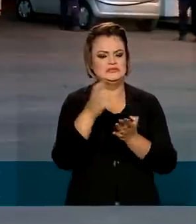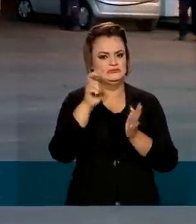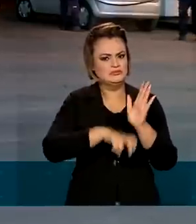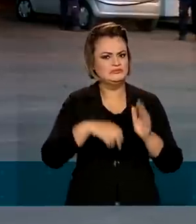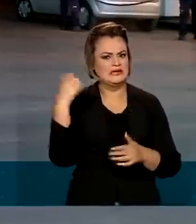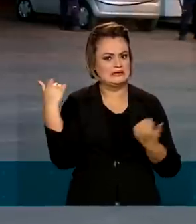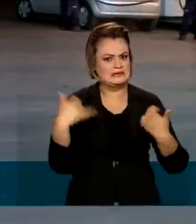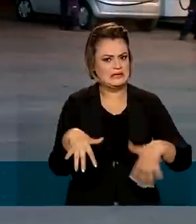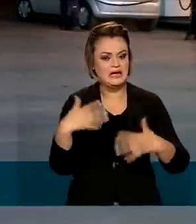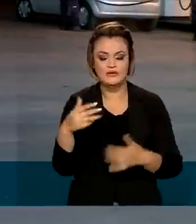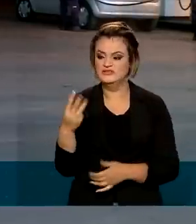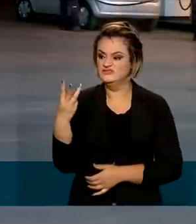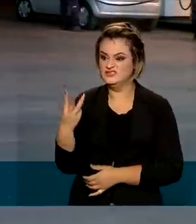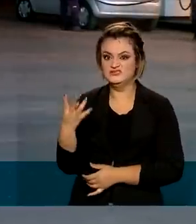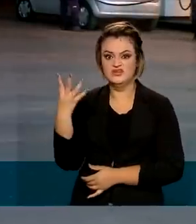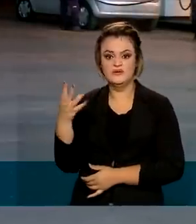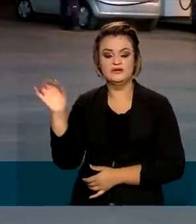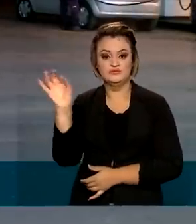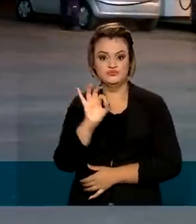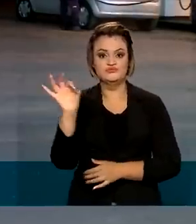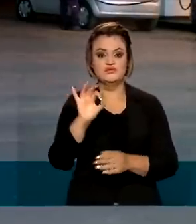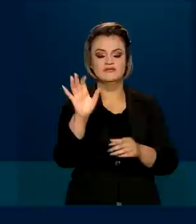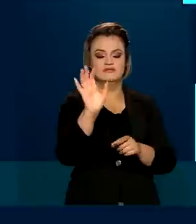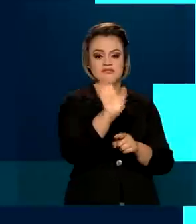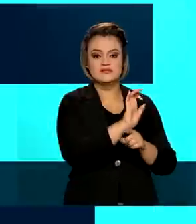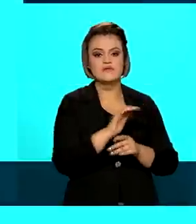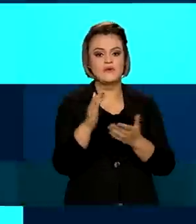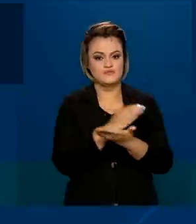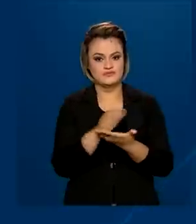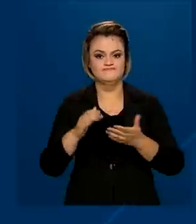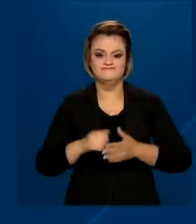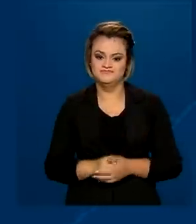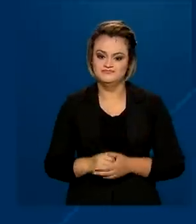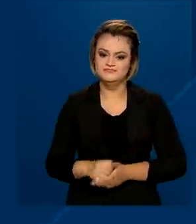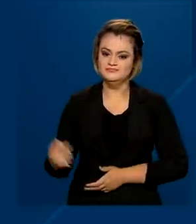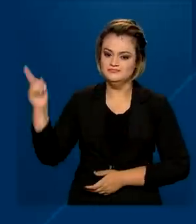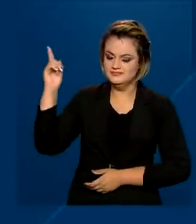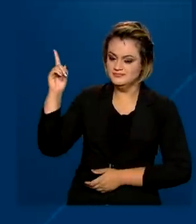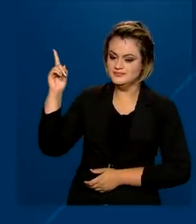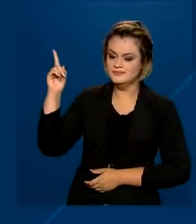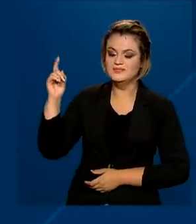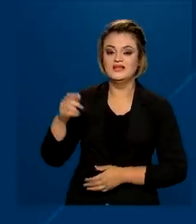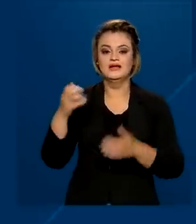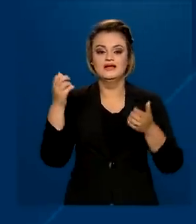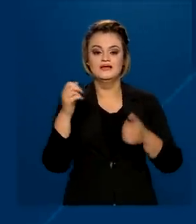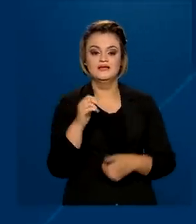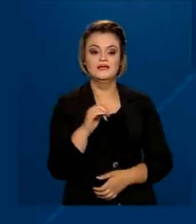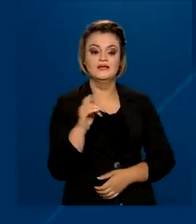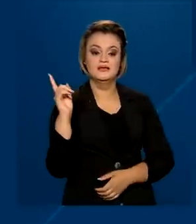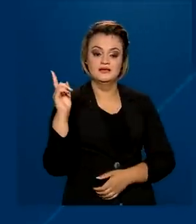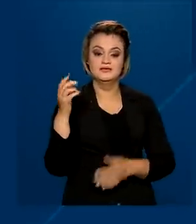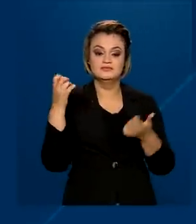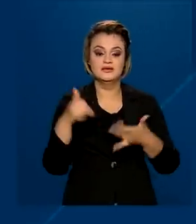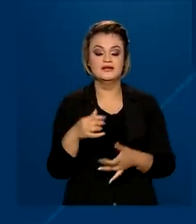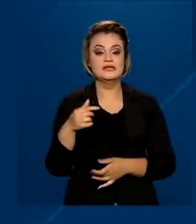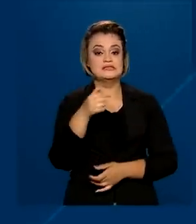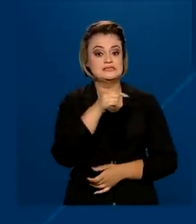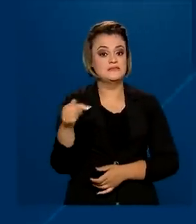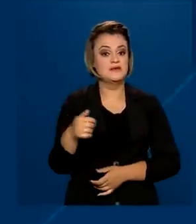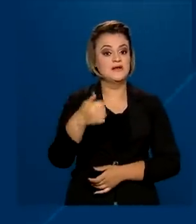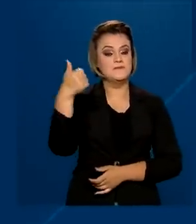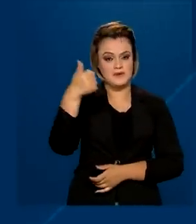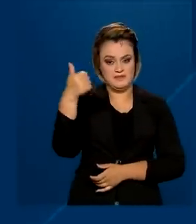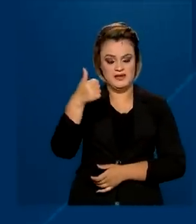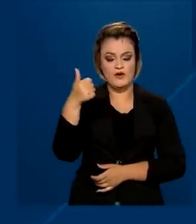a 34%. Em alguns estados. Segundo a Agência Nacional do Petróleo, ANP, na primeira semana da